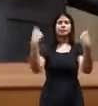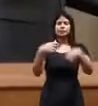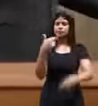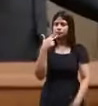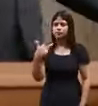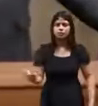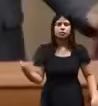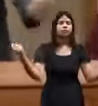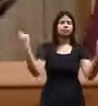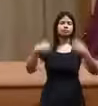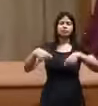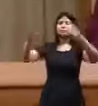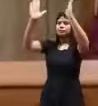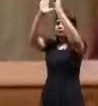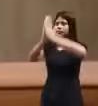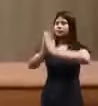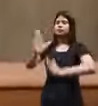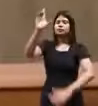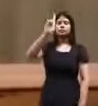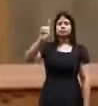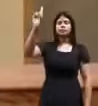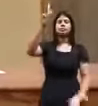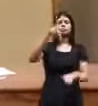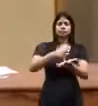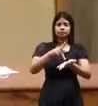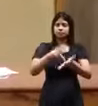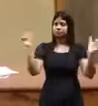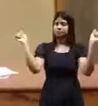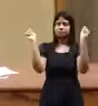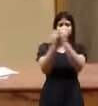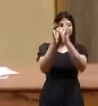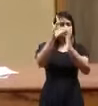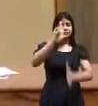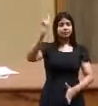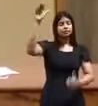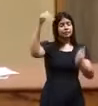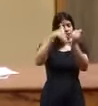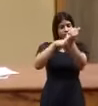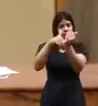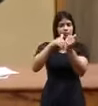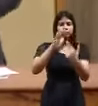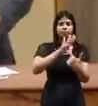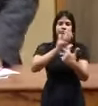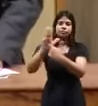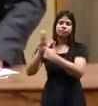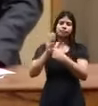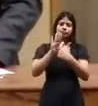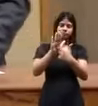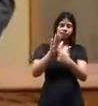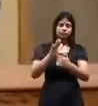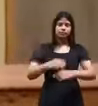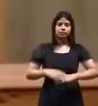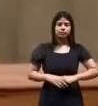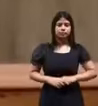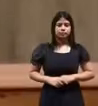a ele em espírito e em verdade. É isso que é mistério revelado.